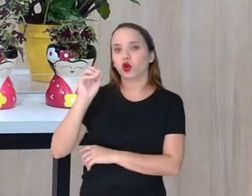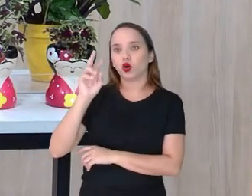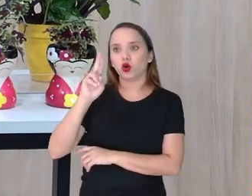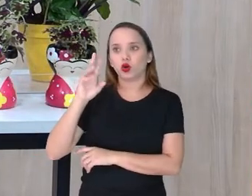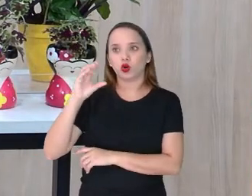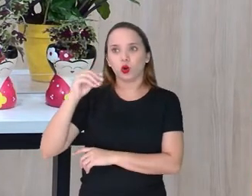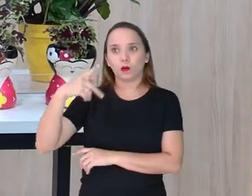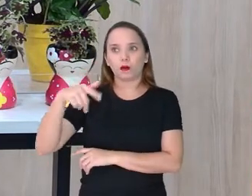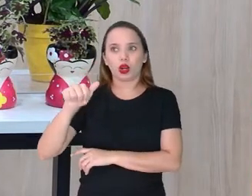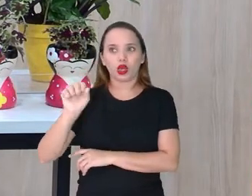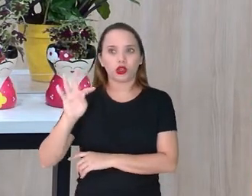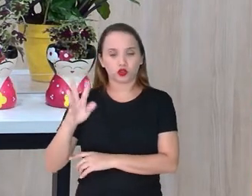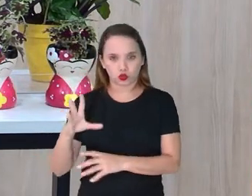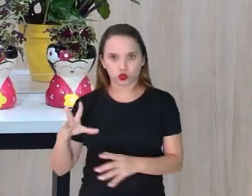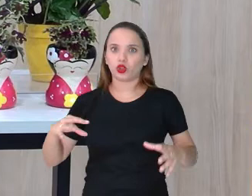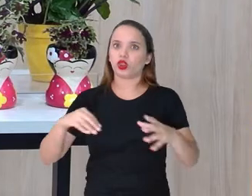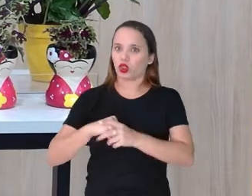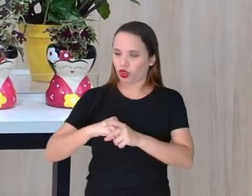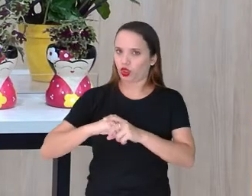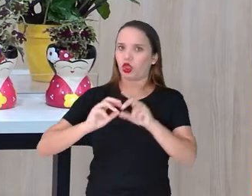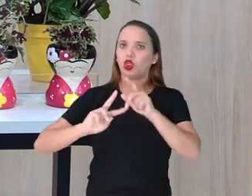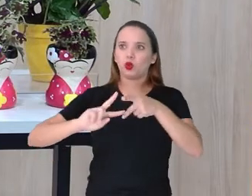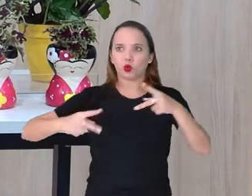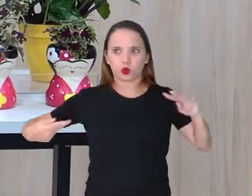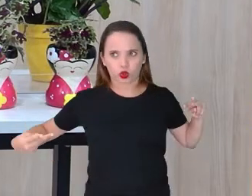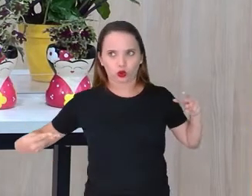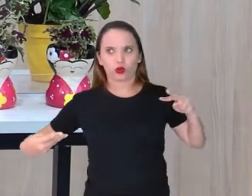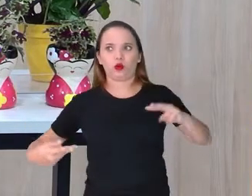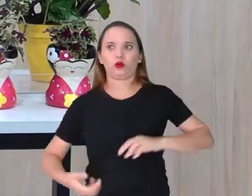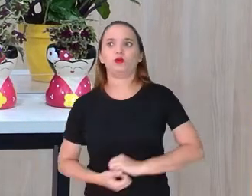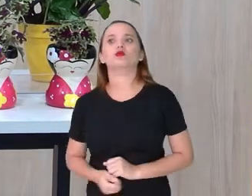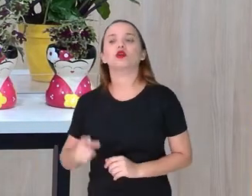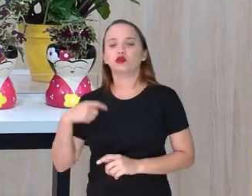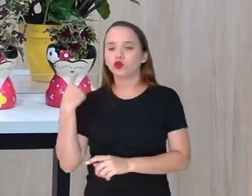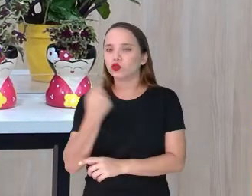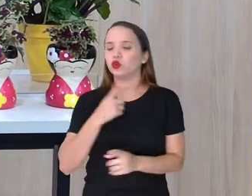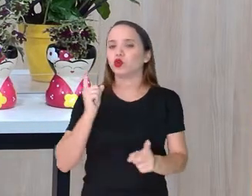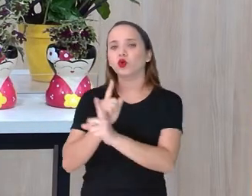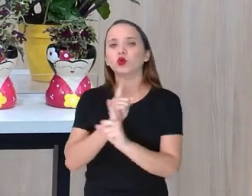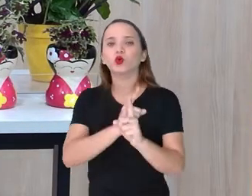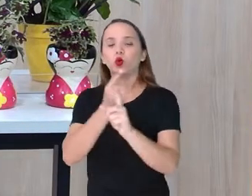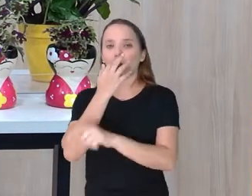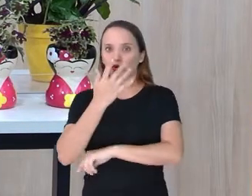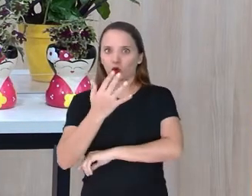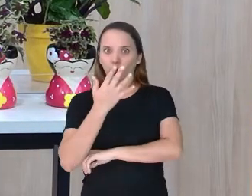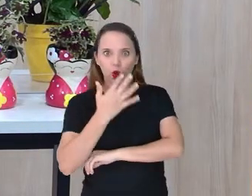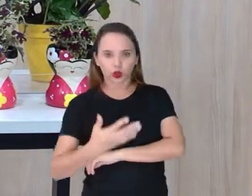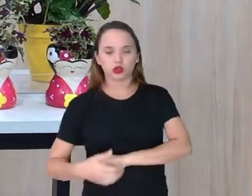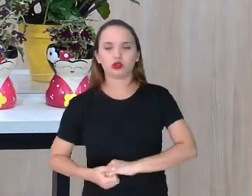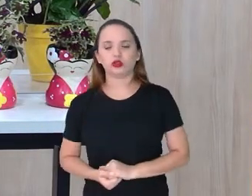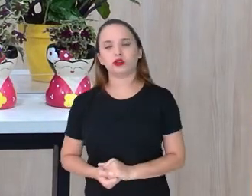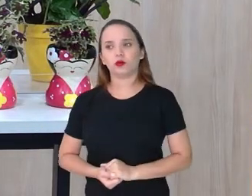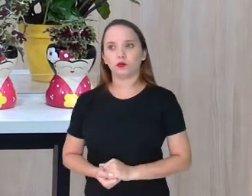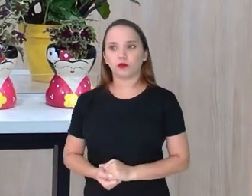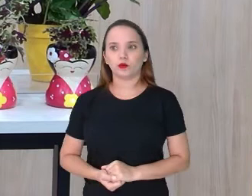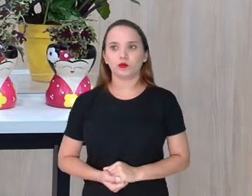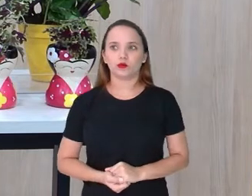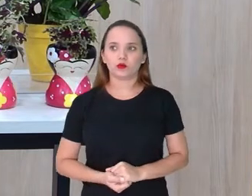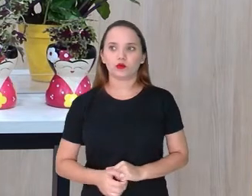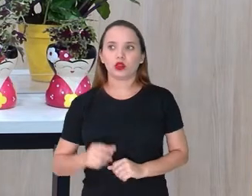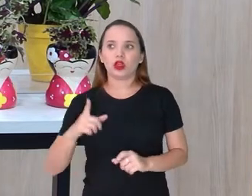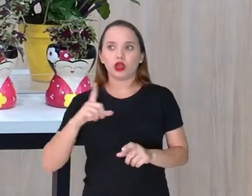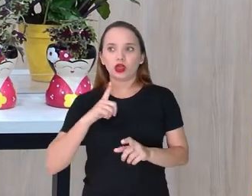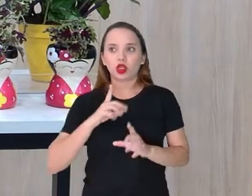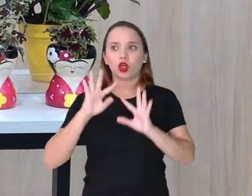ficam empilhados nessa estrutura onde encontramos esses pigmentos, né? E formando essas estruturas denominadas